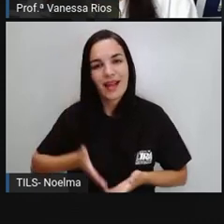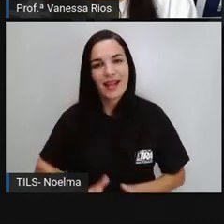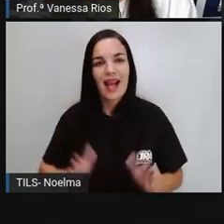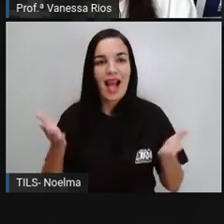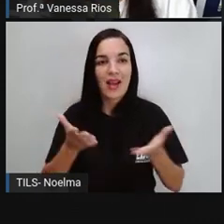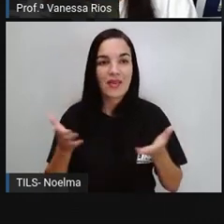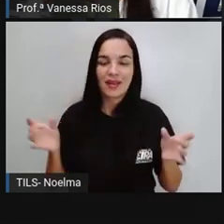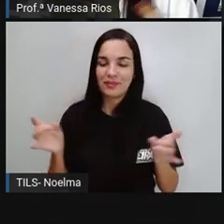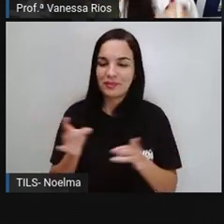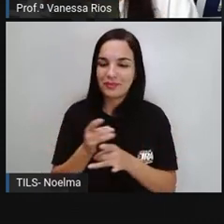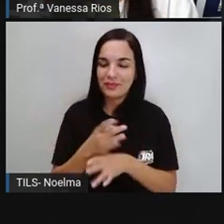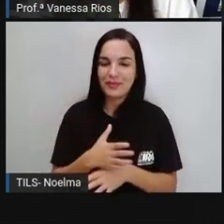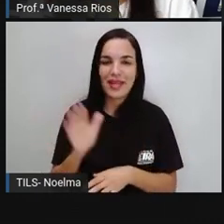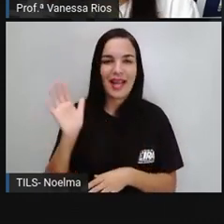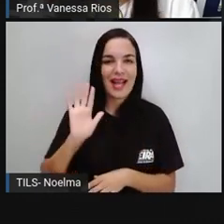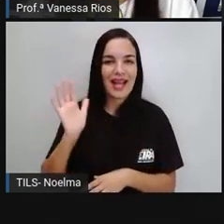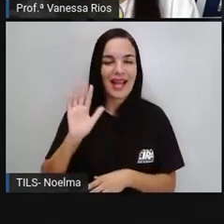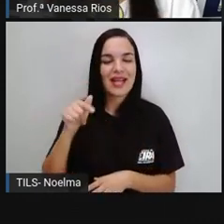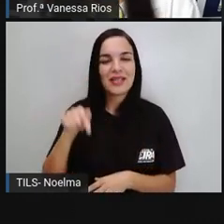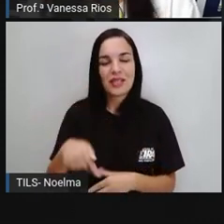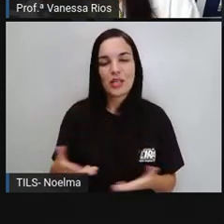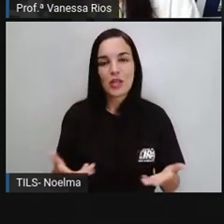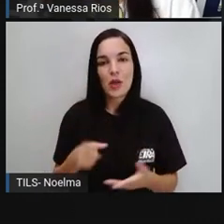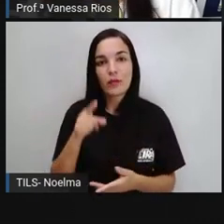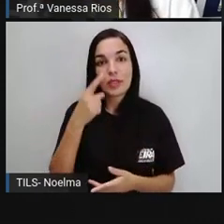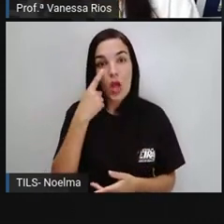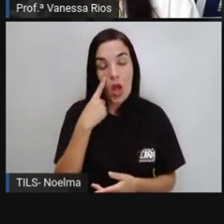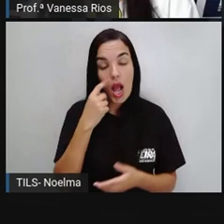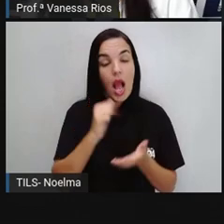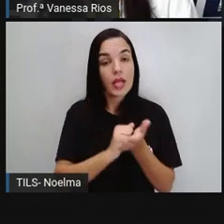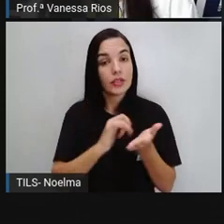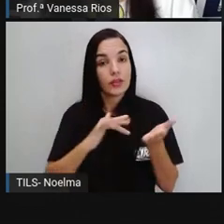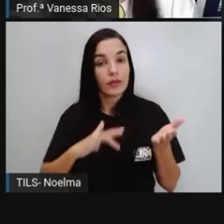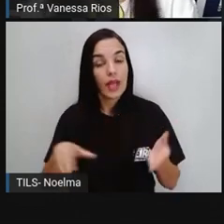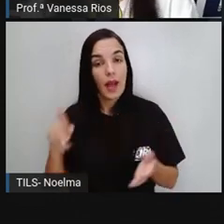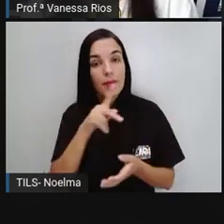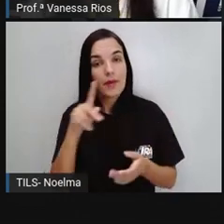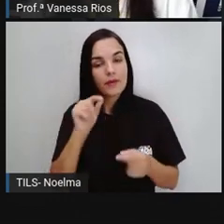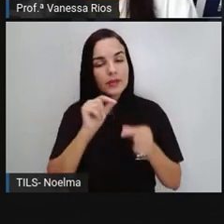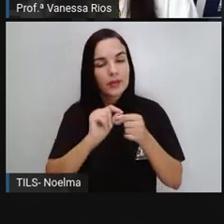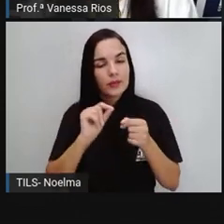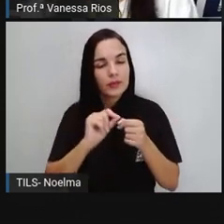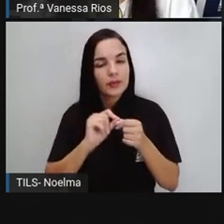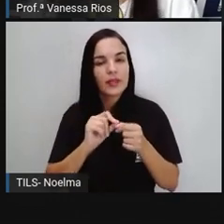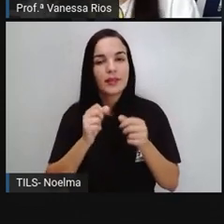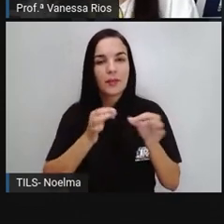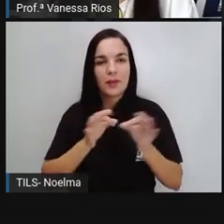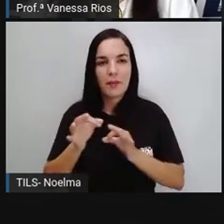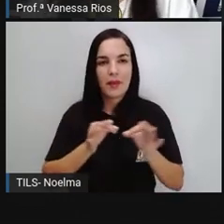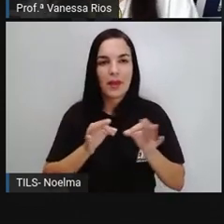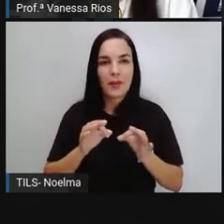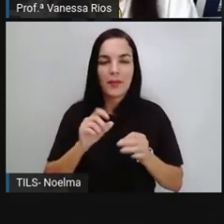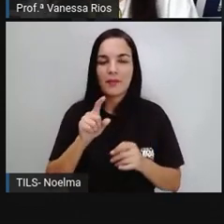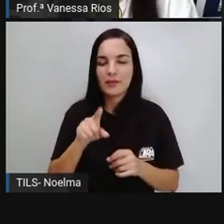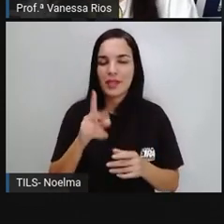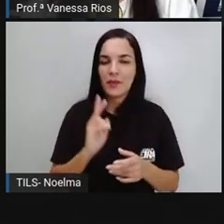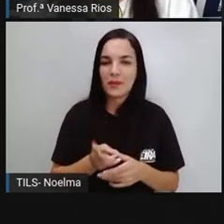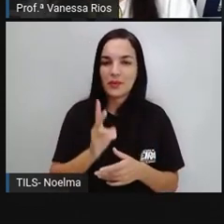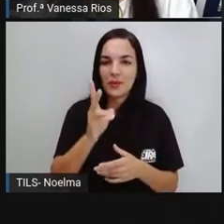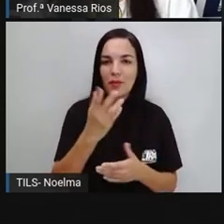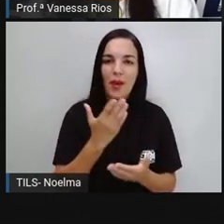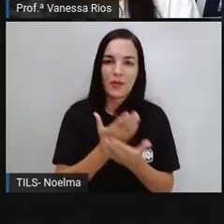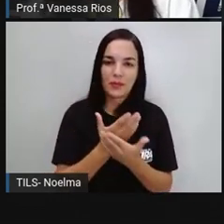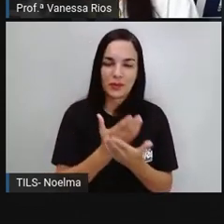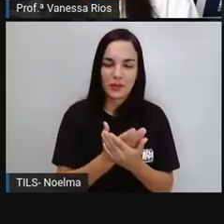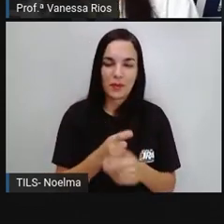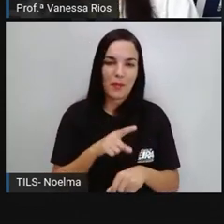terminar a aula aqui, agora é com você, de olho agora na atividade que a sua pró ou professor preparou para dar continuidade, né,